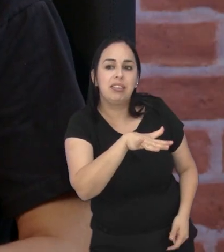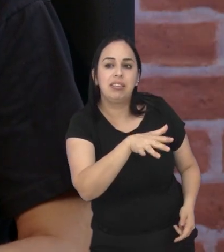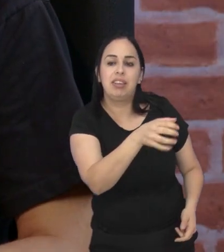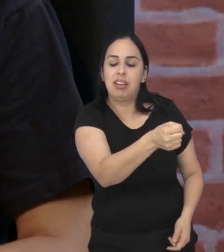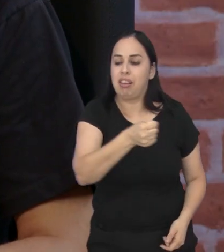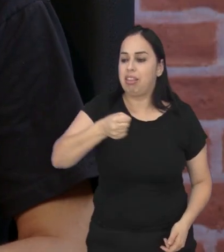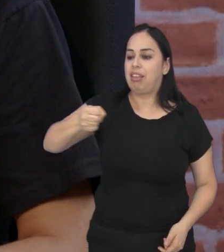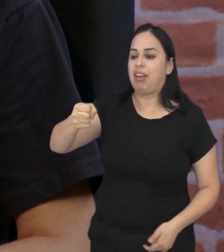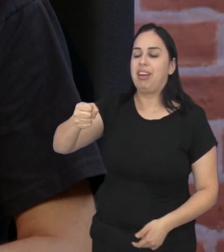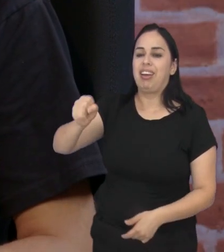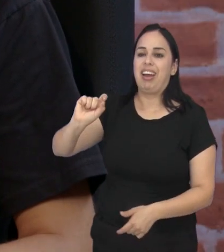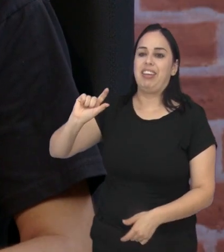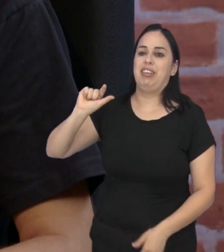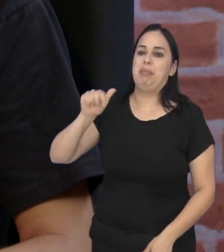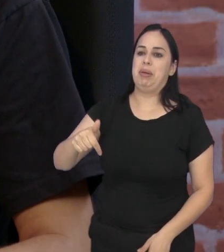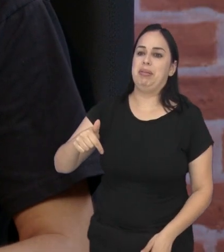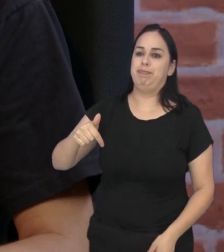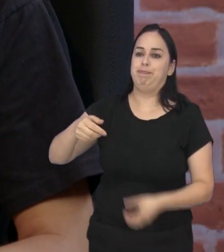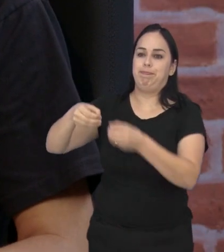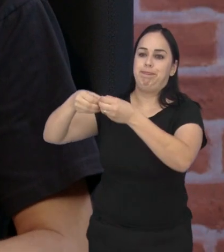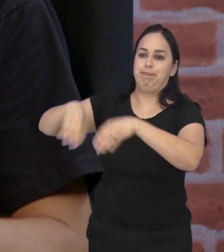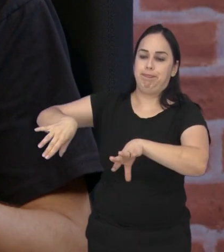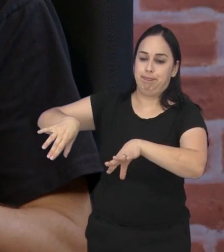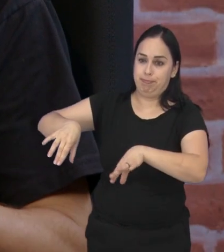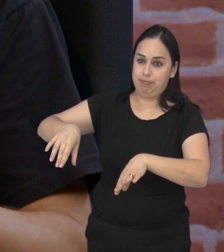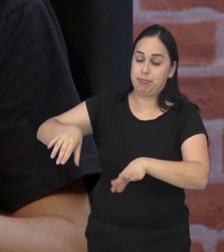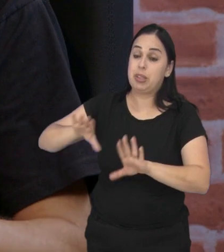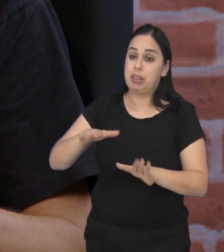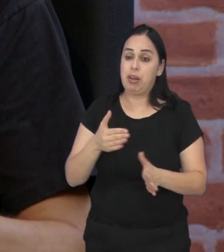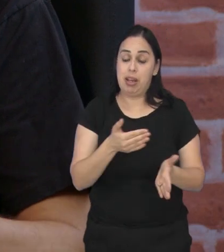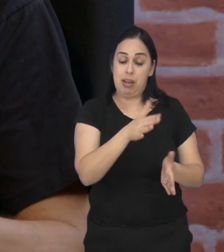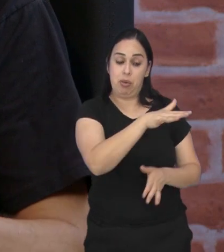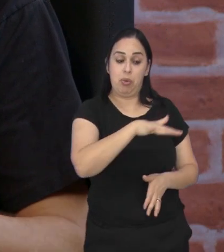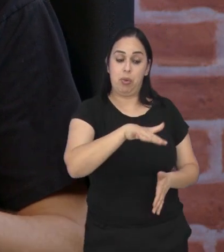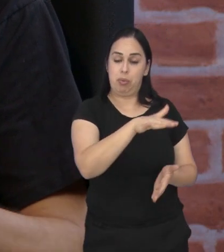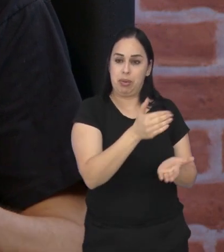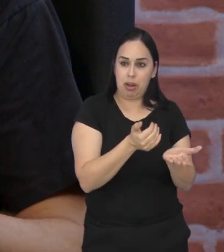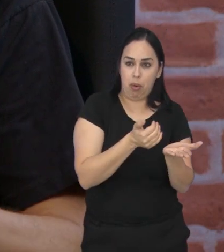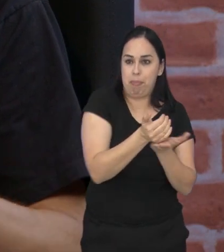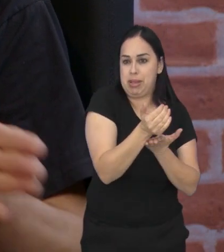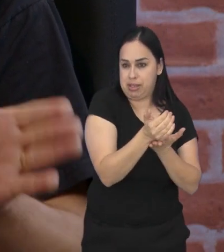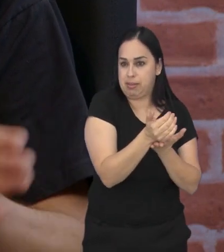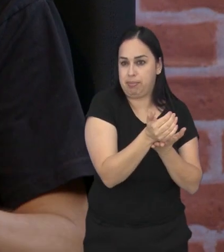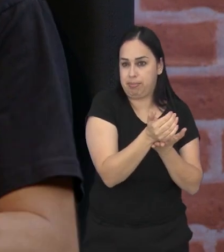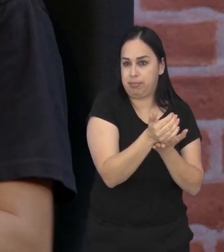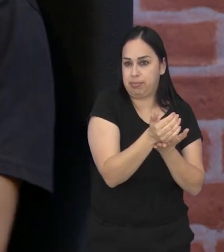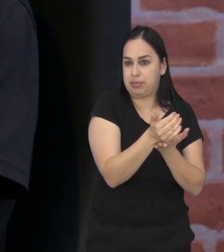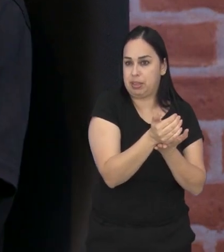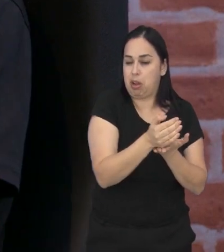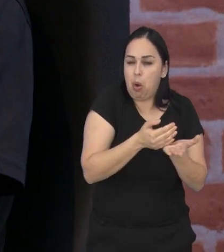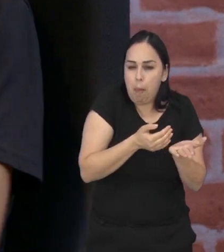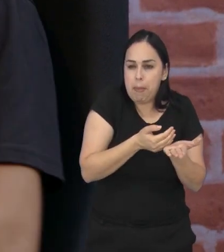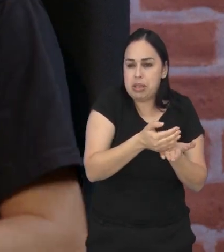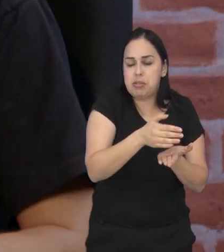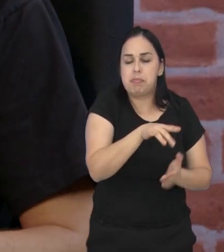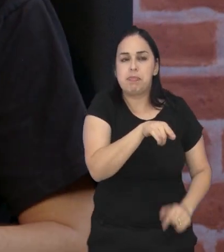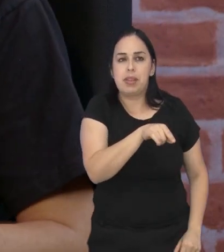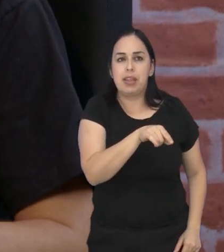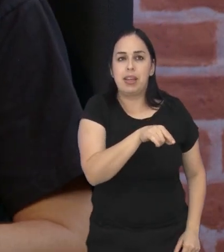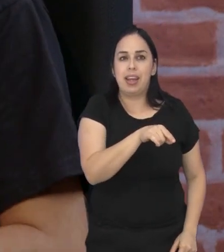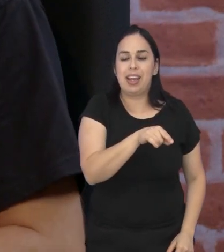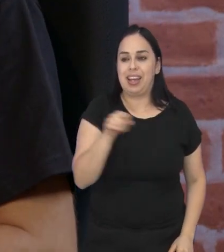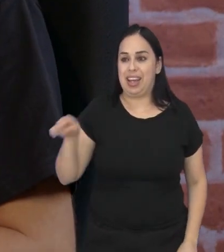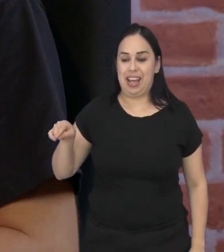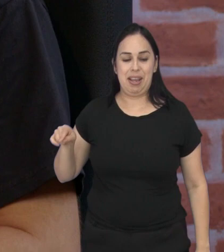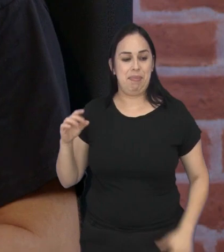resolver. Entende? E assim, geralmente essa galera que tá começando e tá fazendo esse tipo de percurso, ele